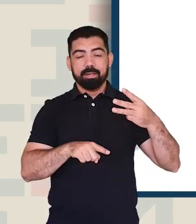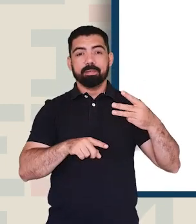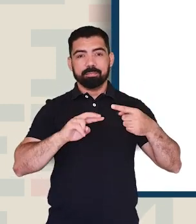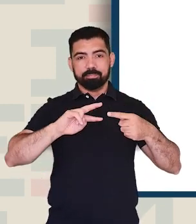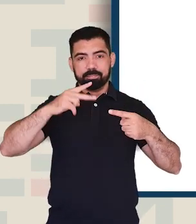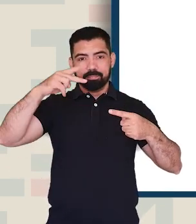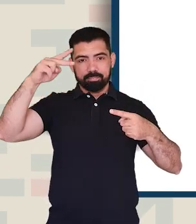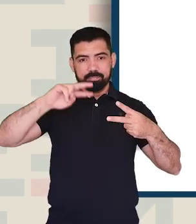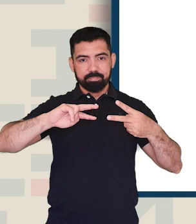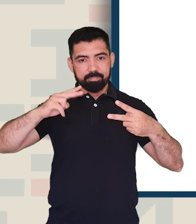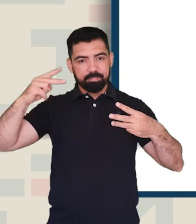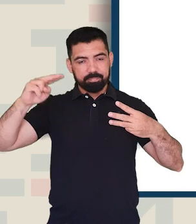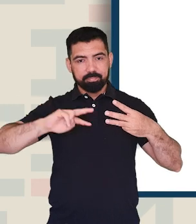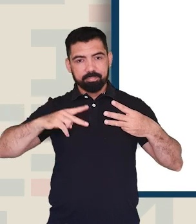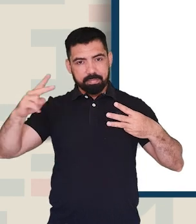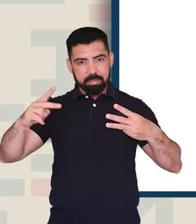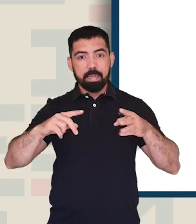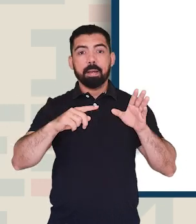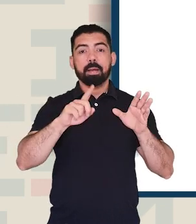escalas menores